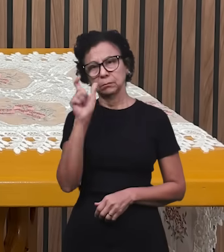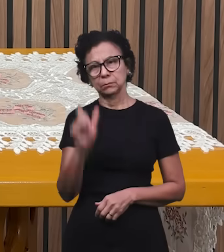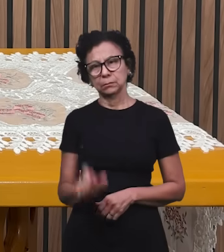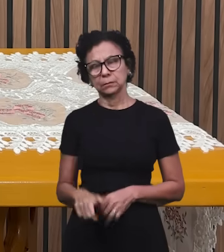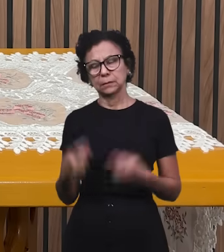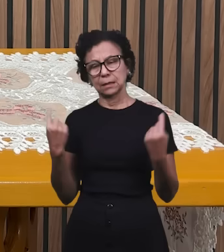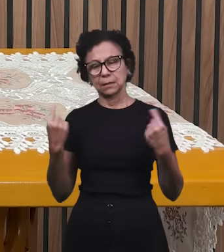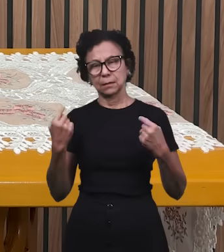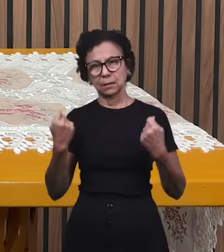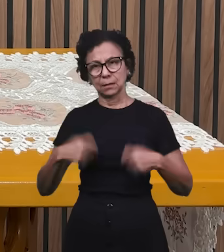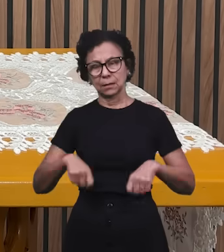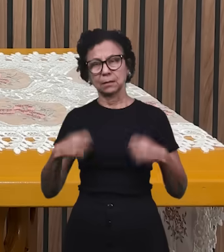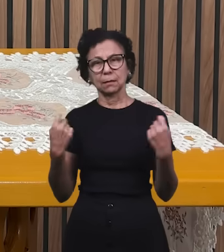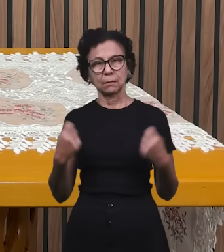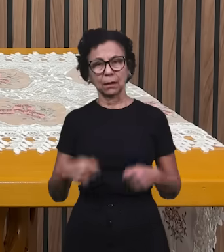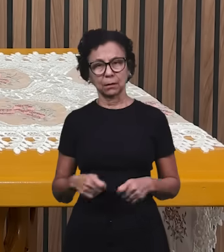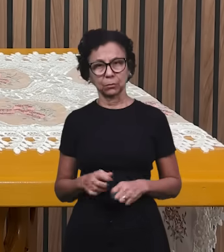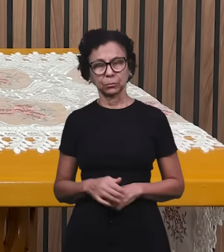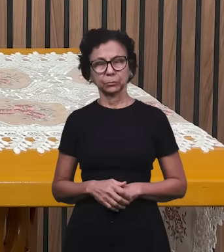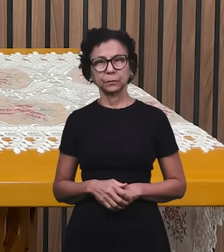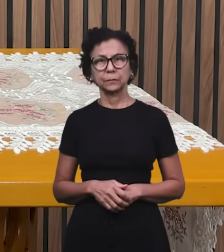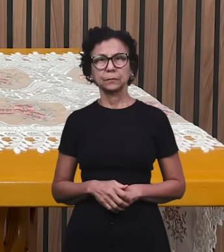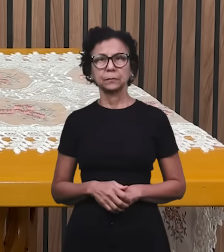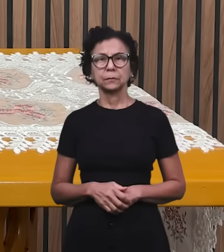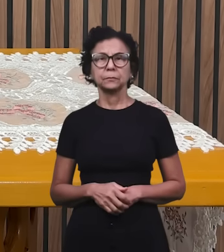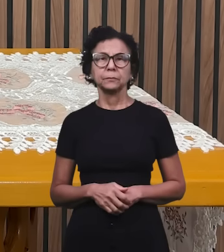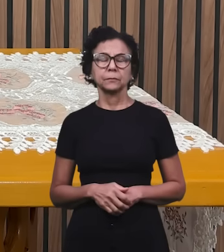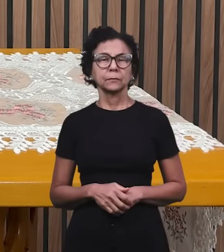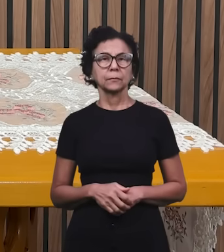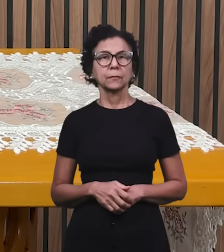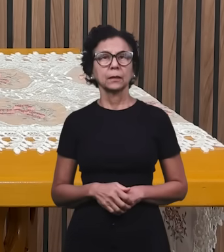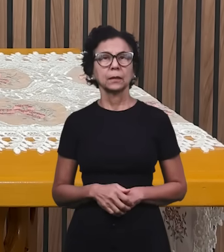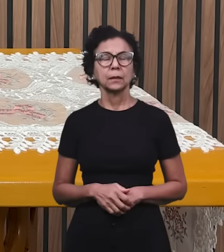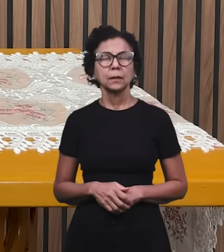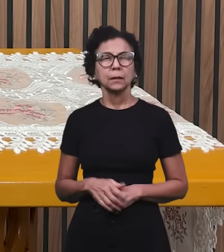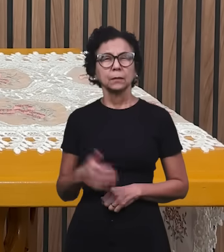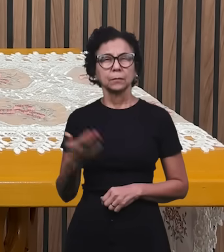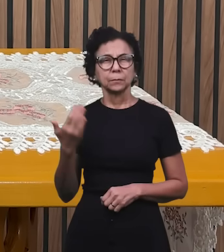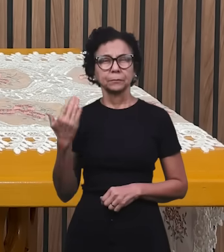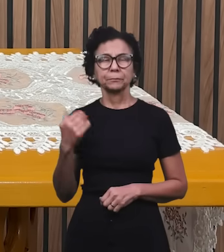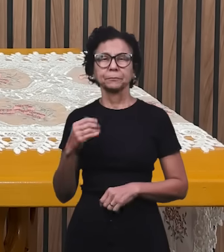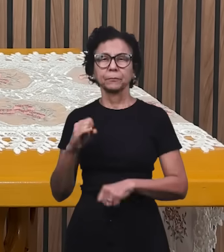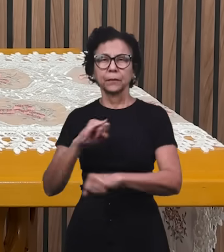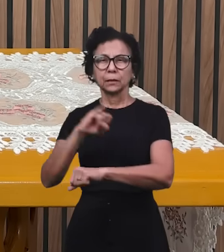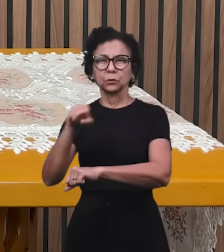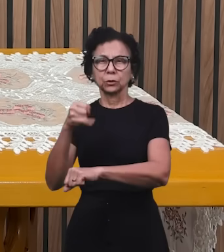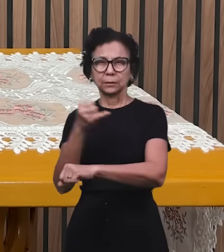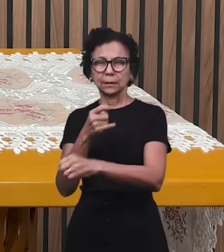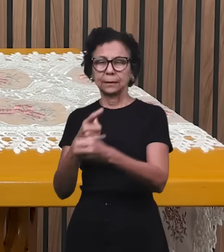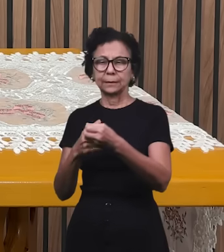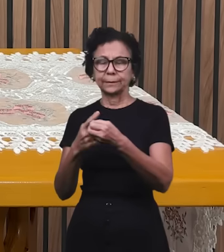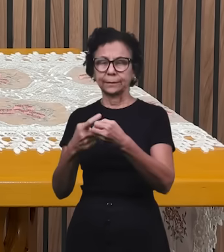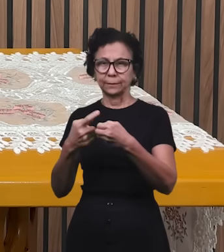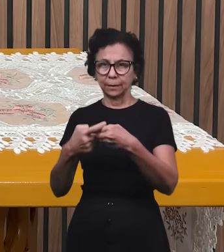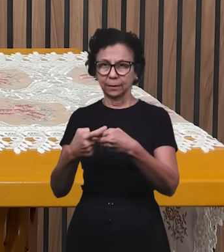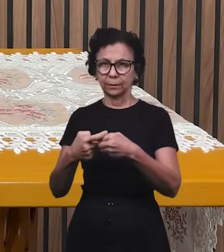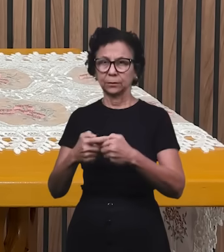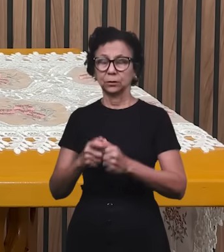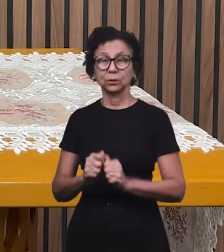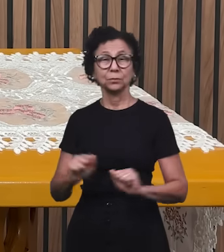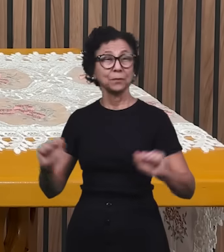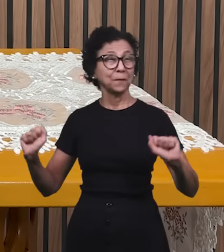nós analisarmos o contexto, o ambiente que Jerusalém vivia, havia uma